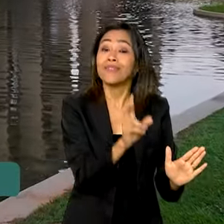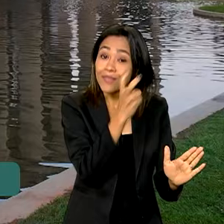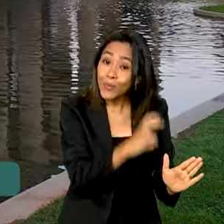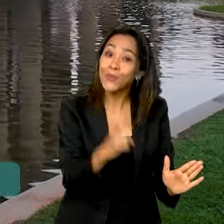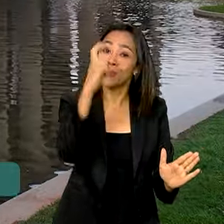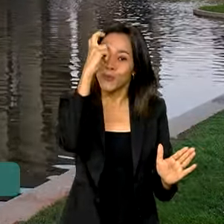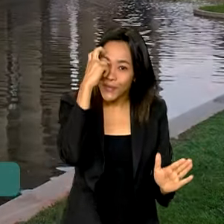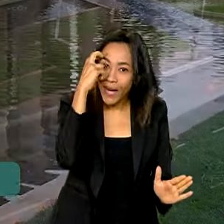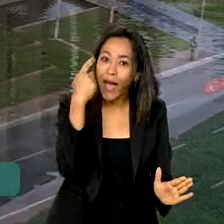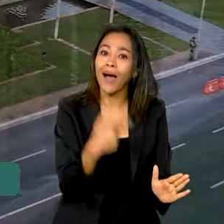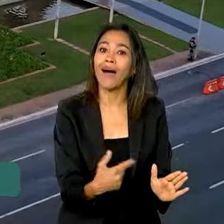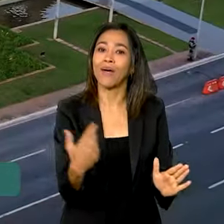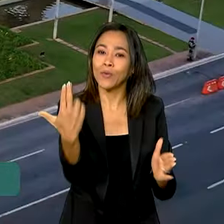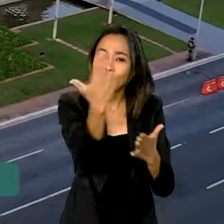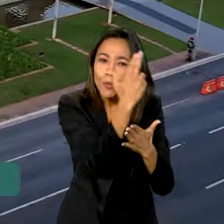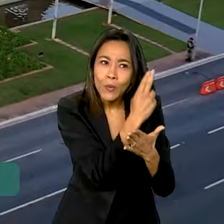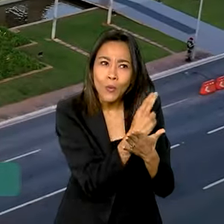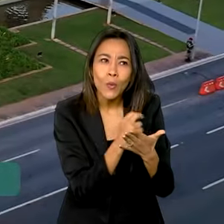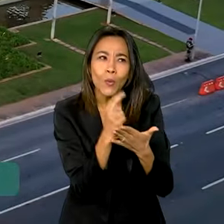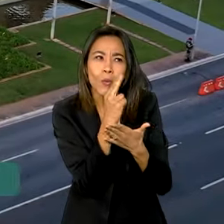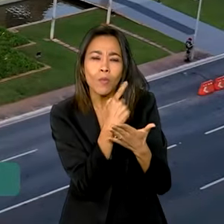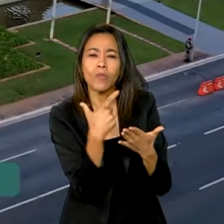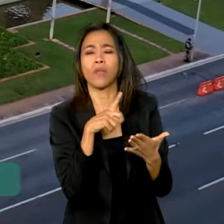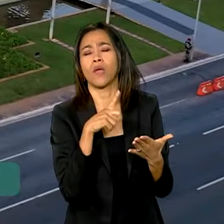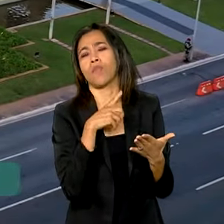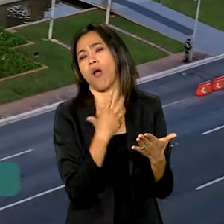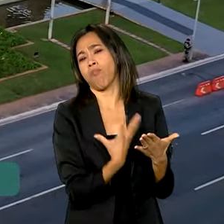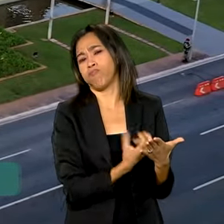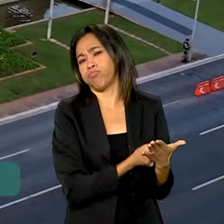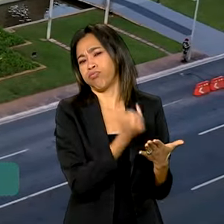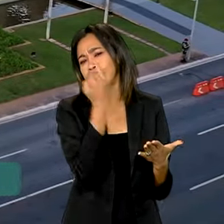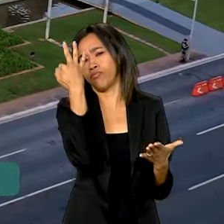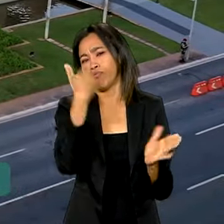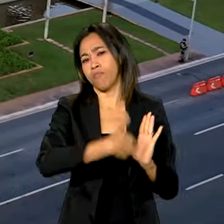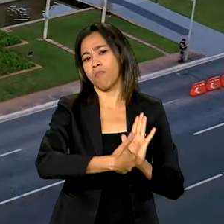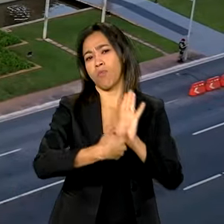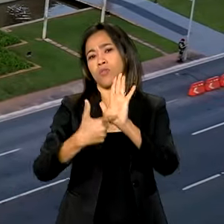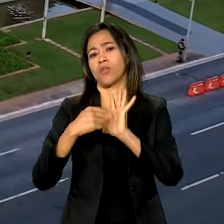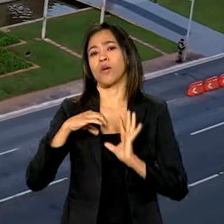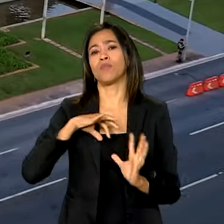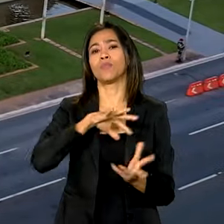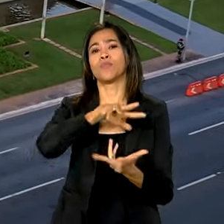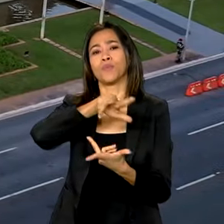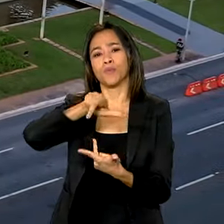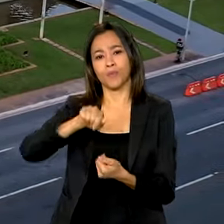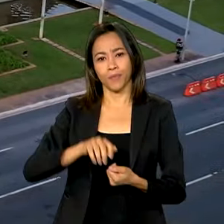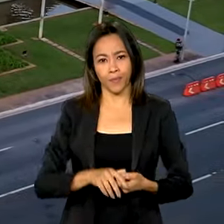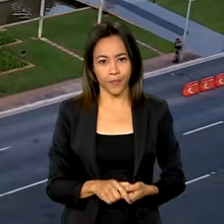cultural e artístico, porque temos muito a mostrar para o mundo todo.